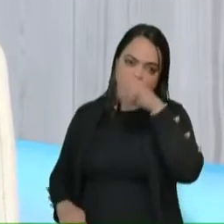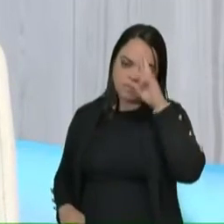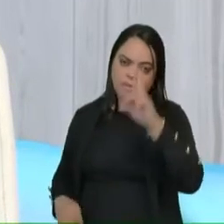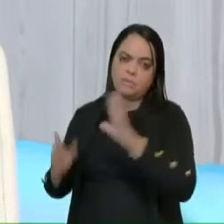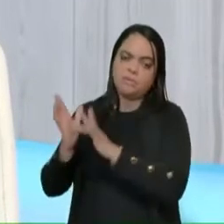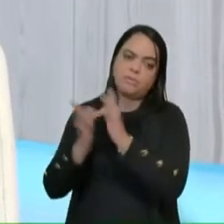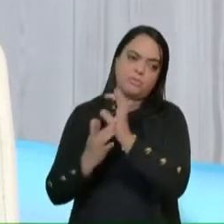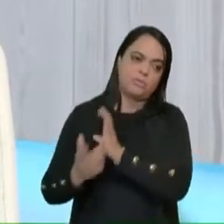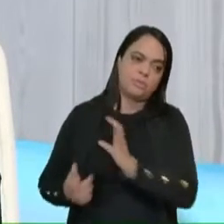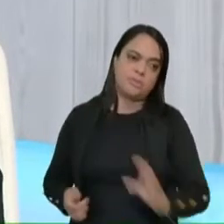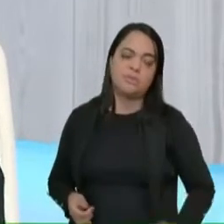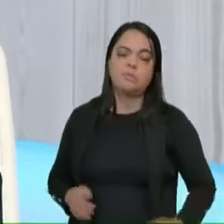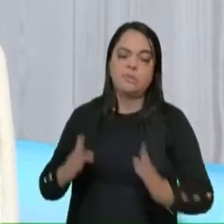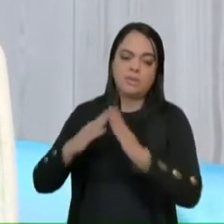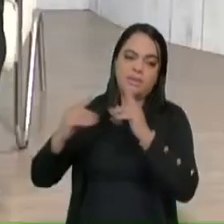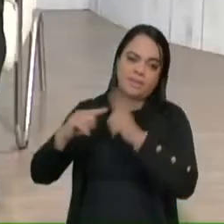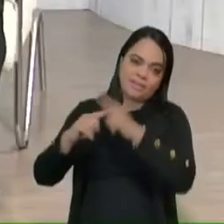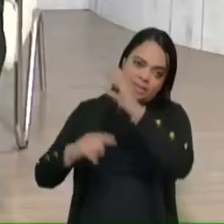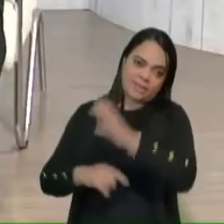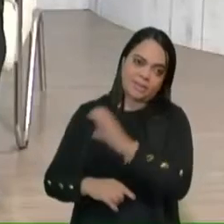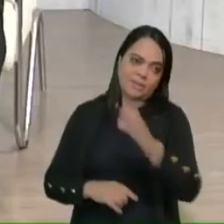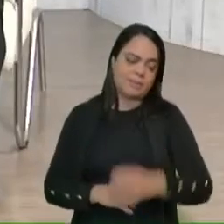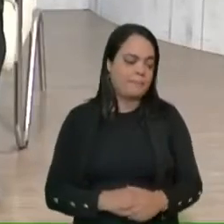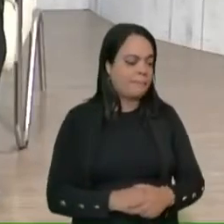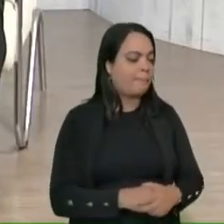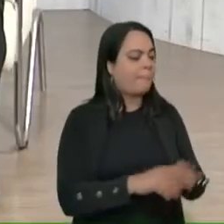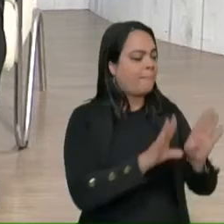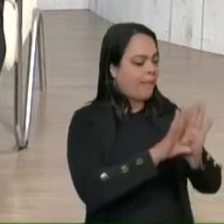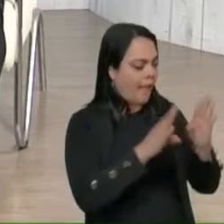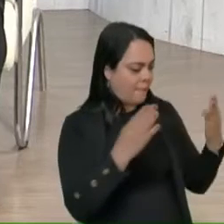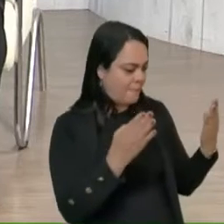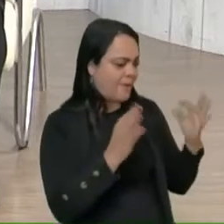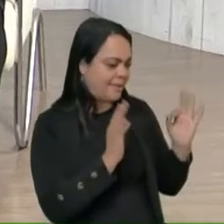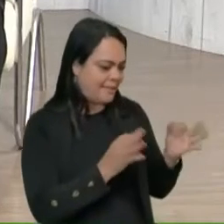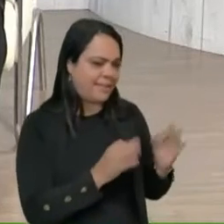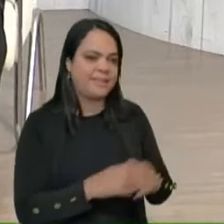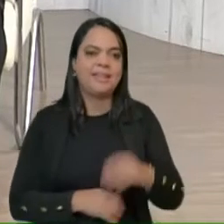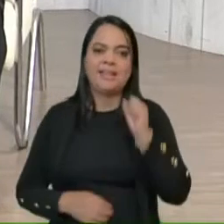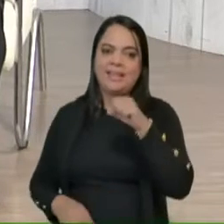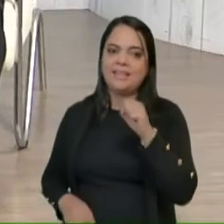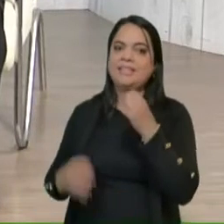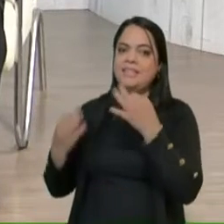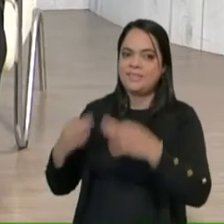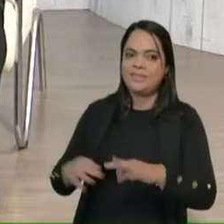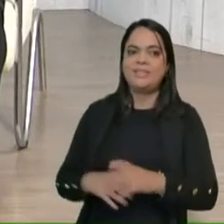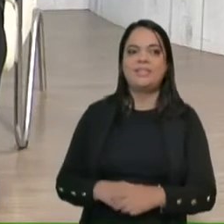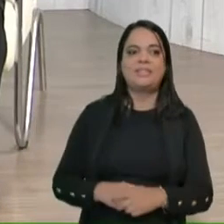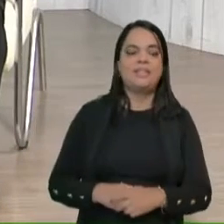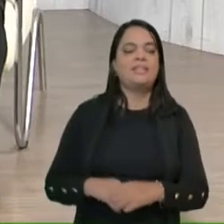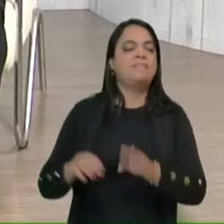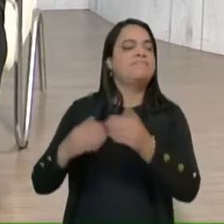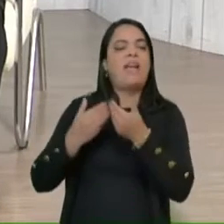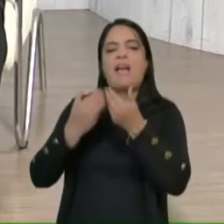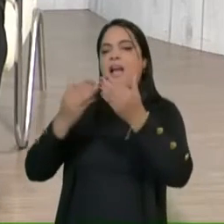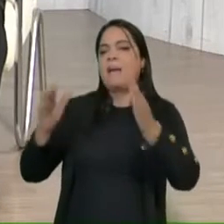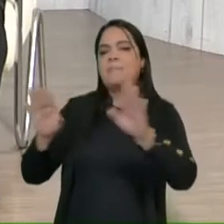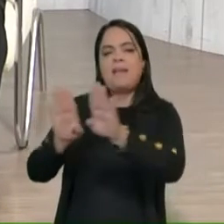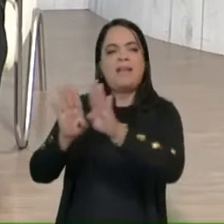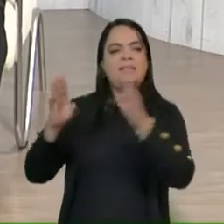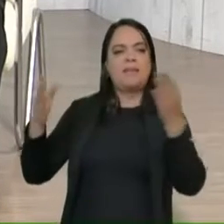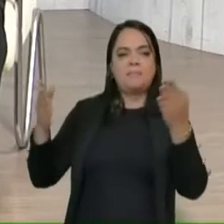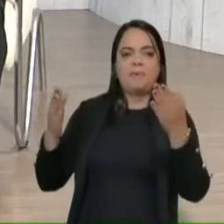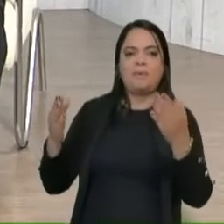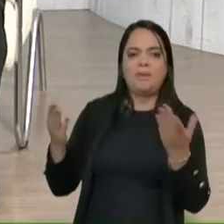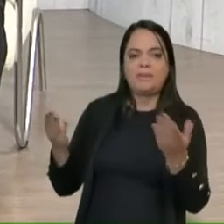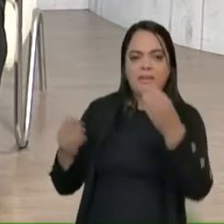Cristo igreja católica e as portas da da igreja são abertas né p com certeza as portas estão abertas não só paraas